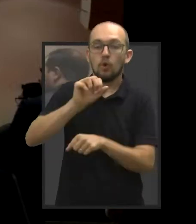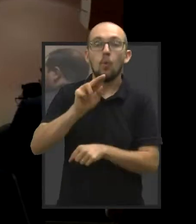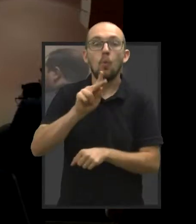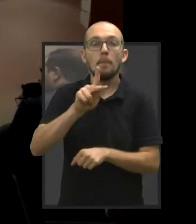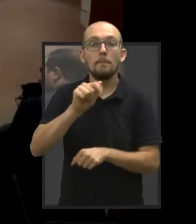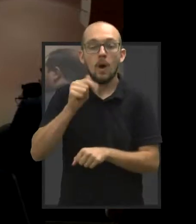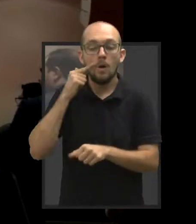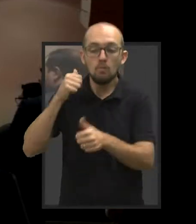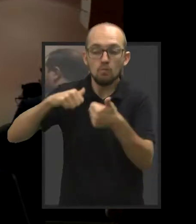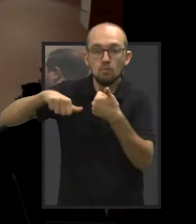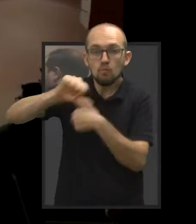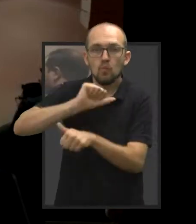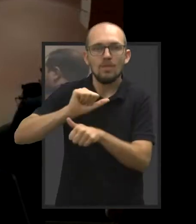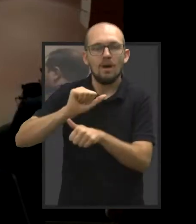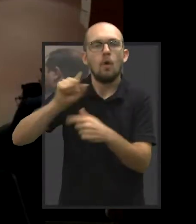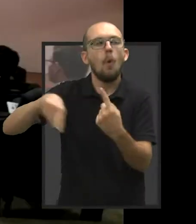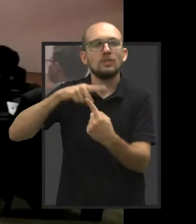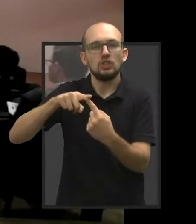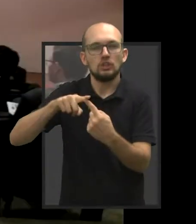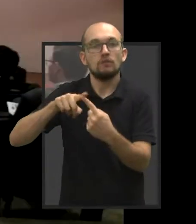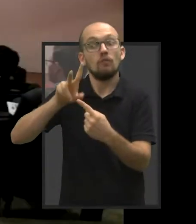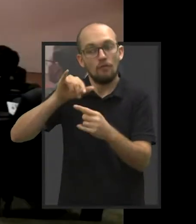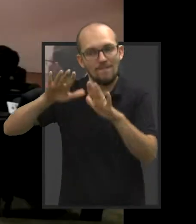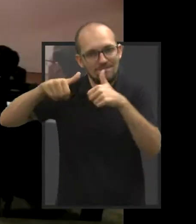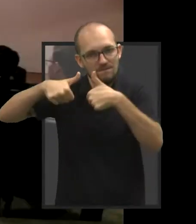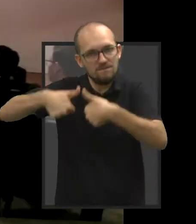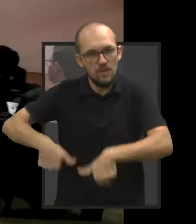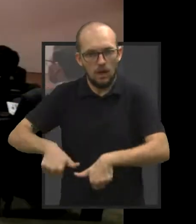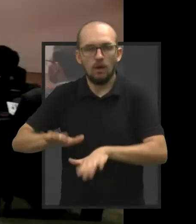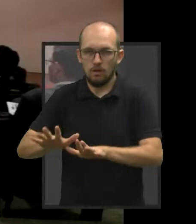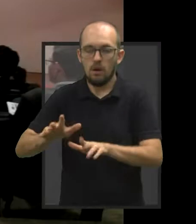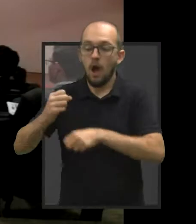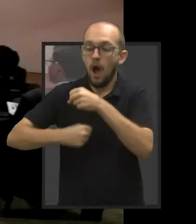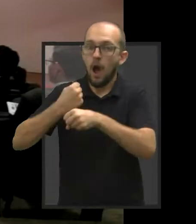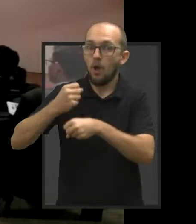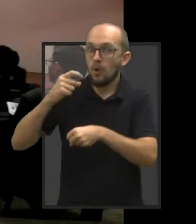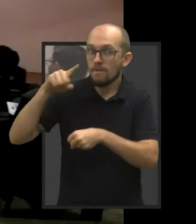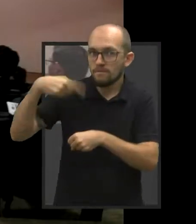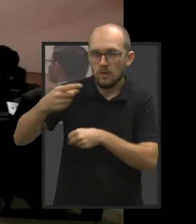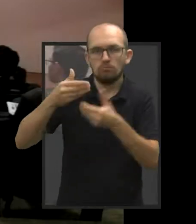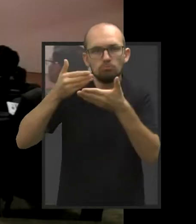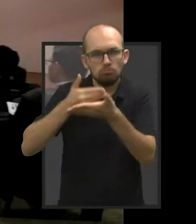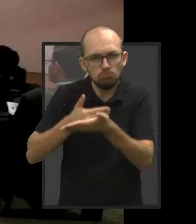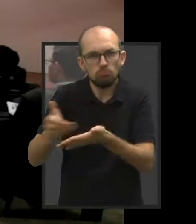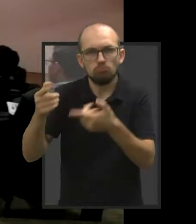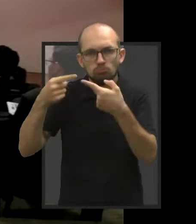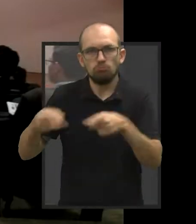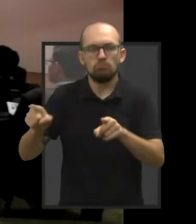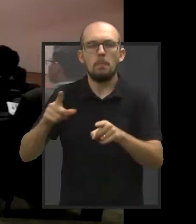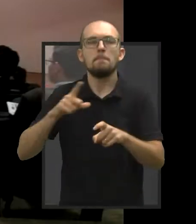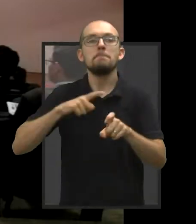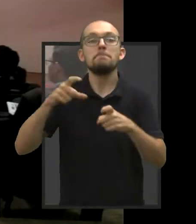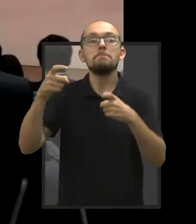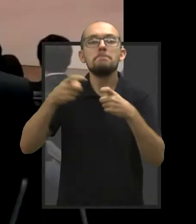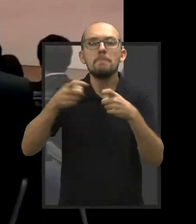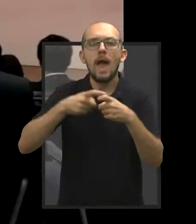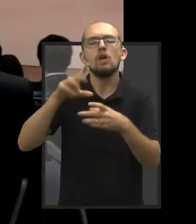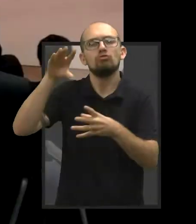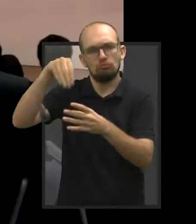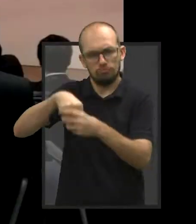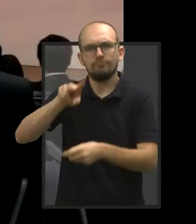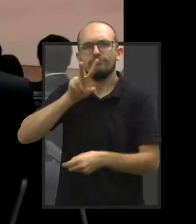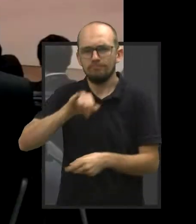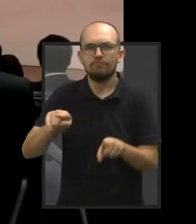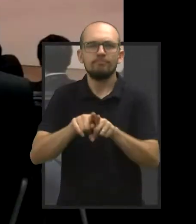finalidade. Vamos colocar a UPA em funcionamento a partir do ano que vem, certo? Lá vai ter bastante médico de especialidades, vai